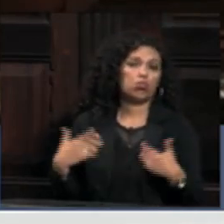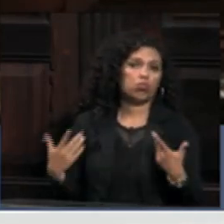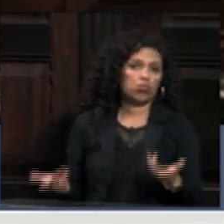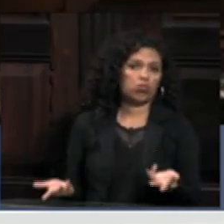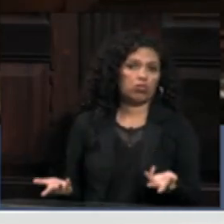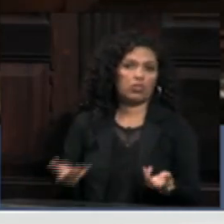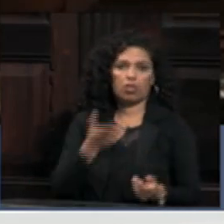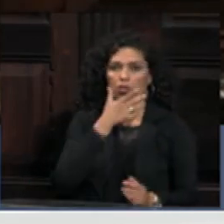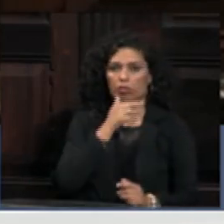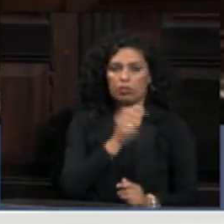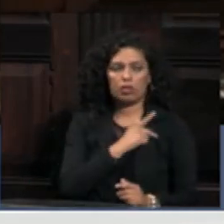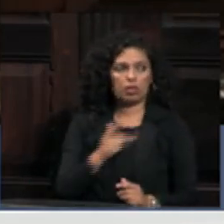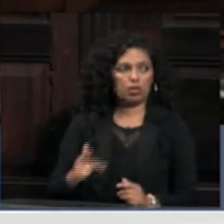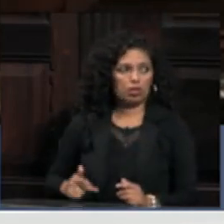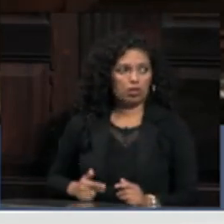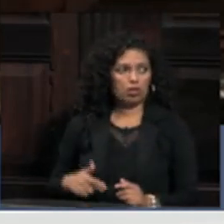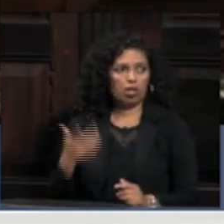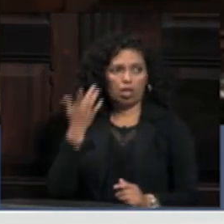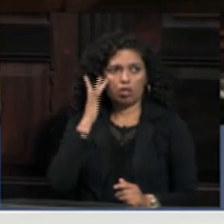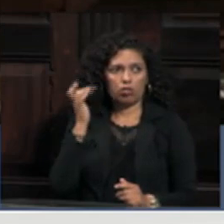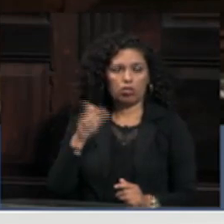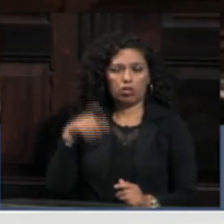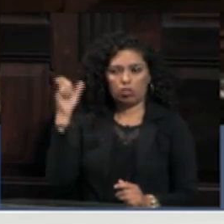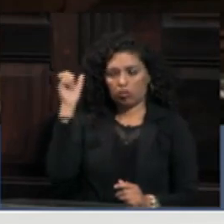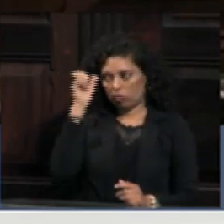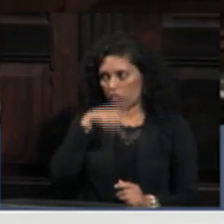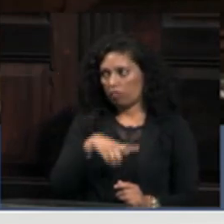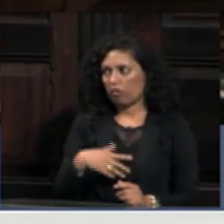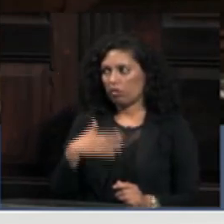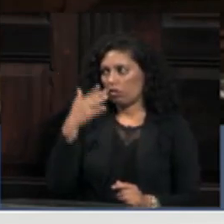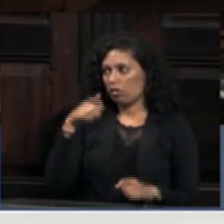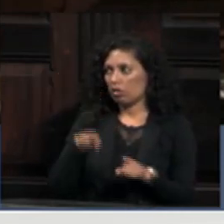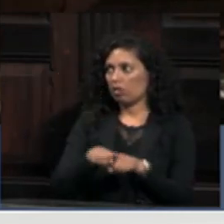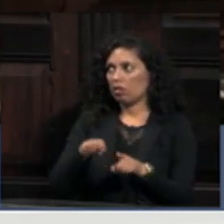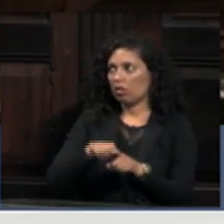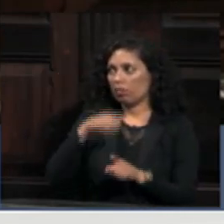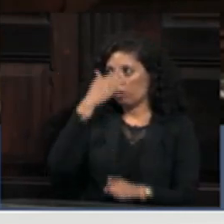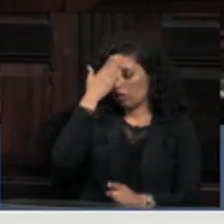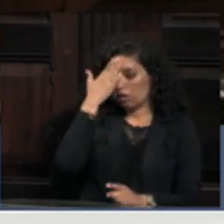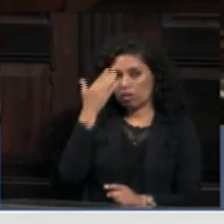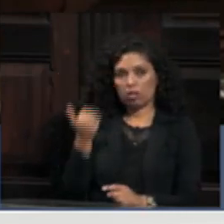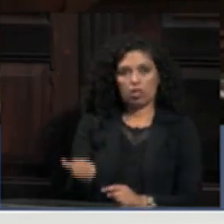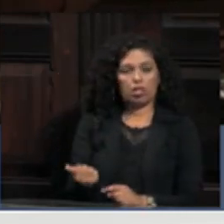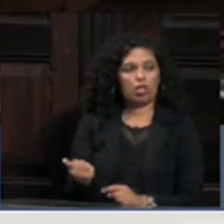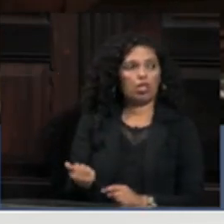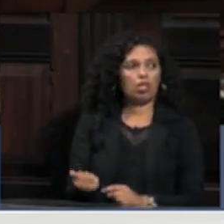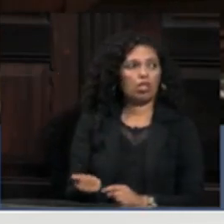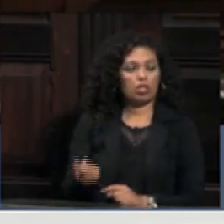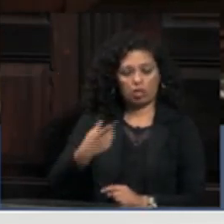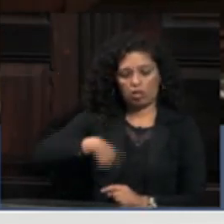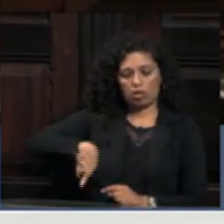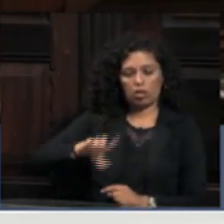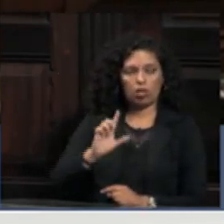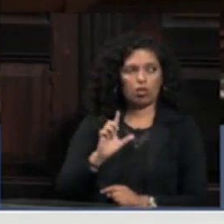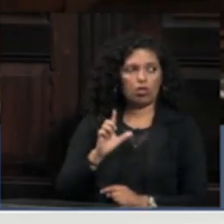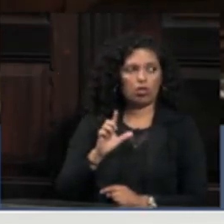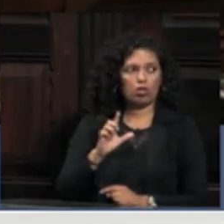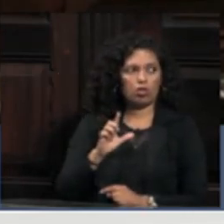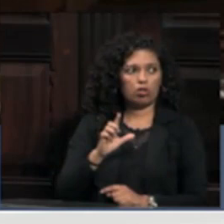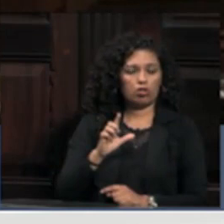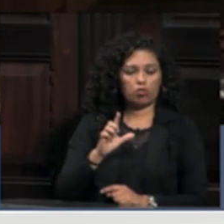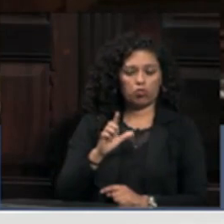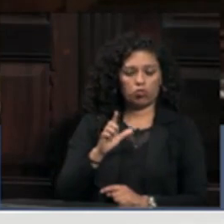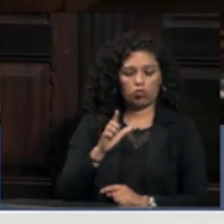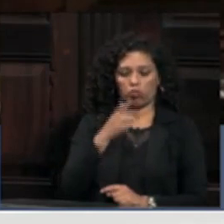Então, senhor presidente, é muito difícil, e eu sei que já há uma